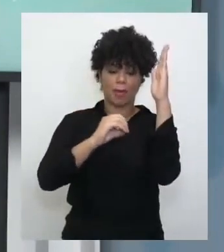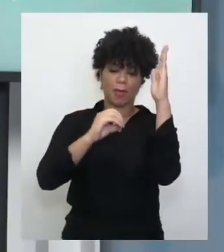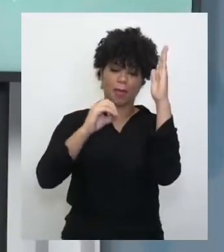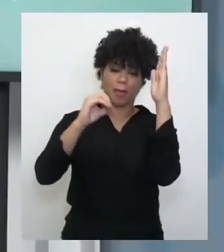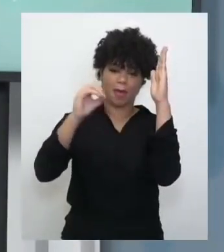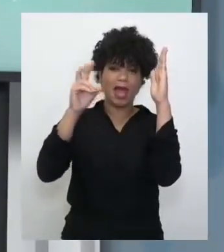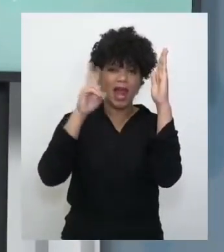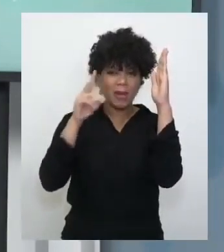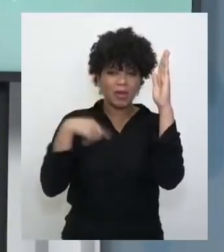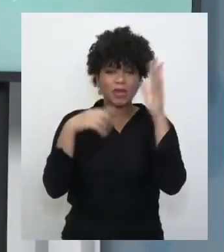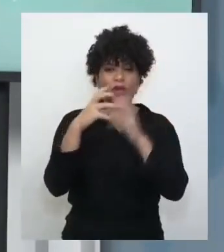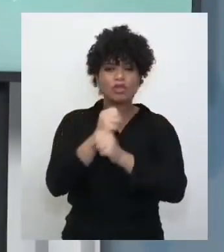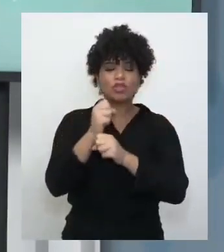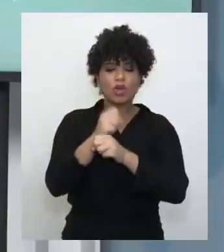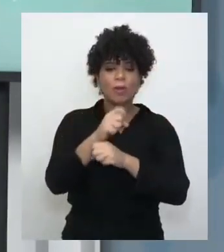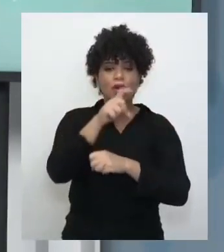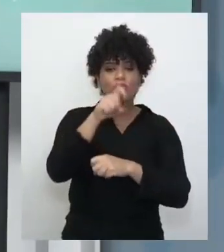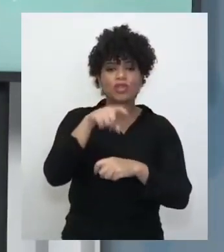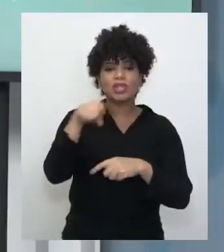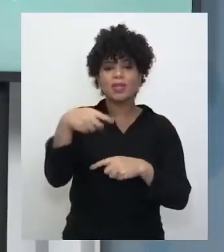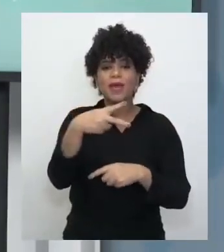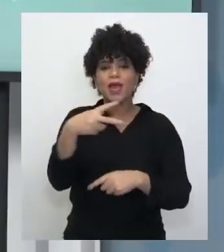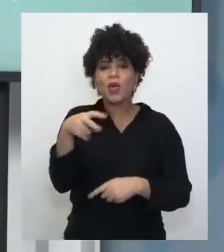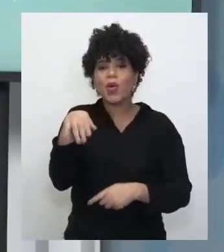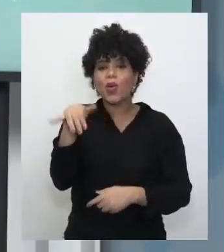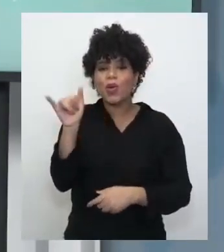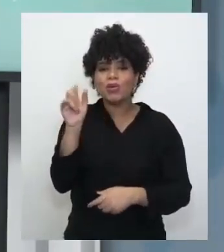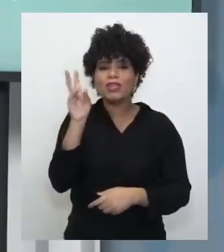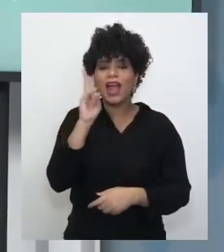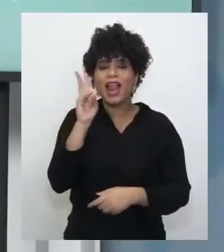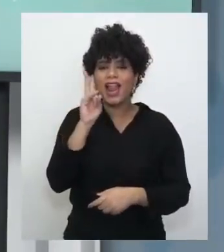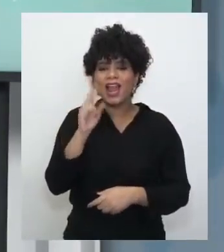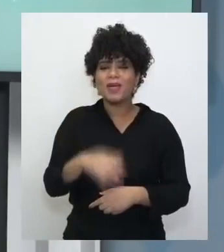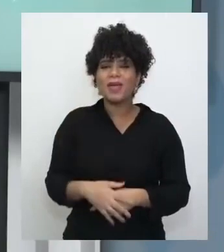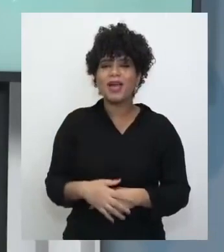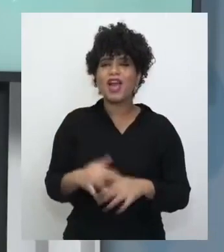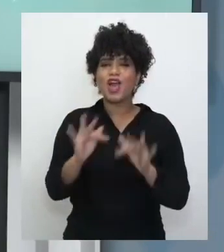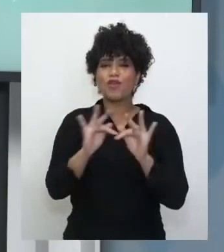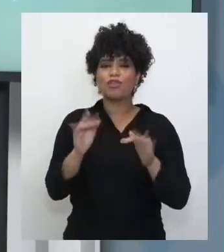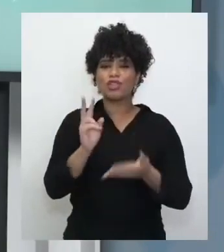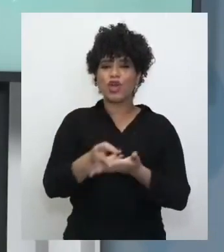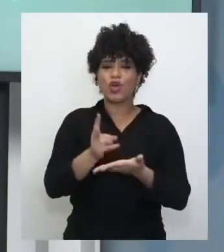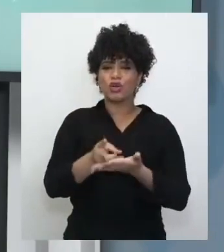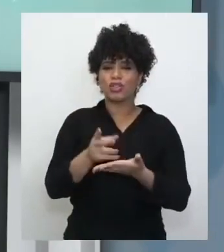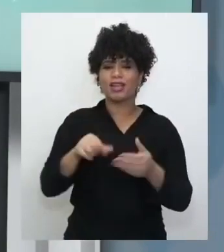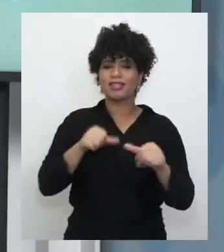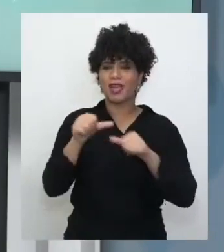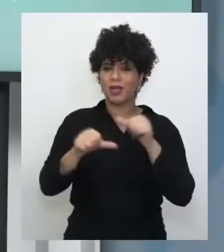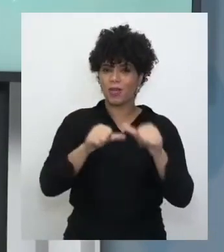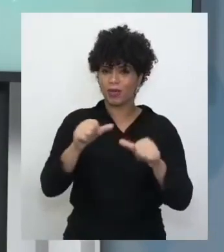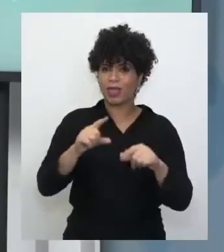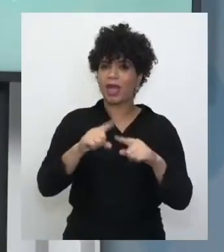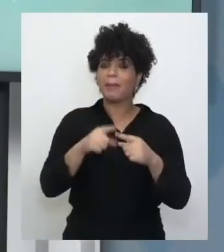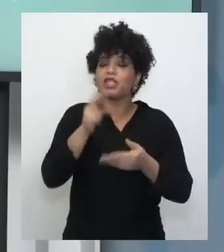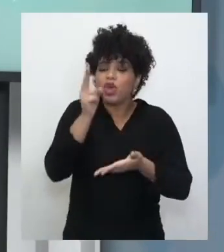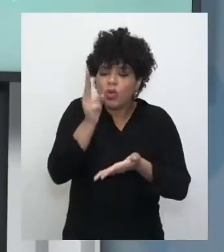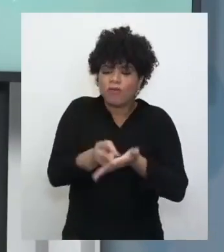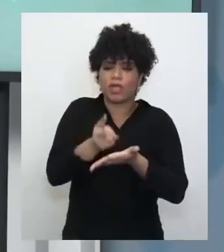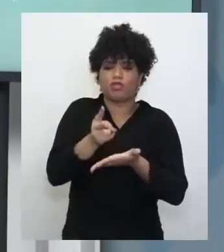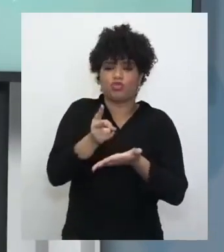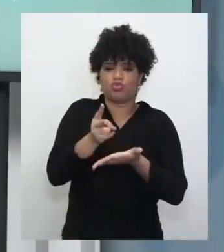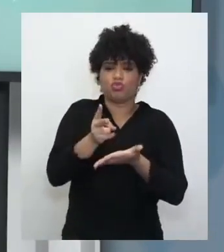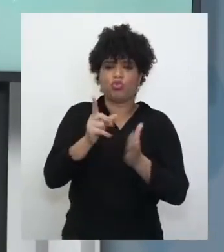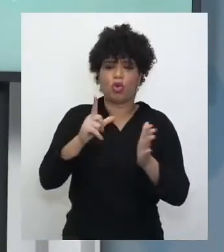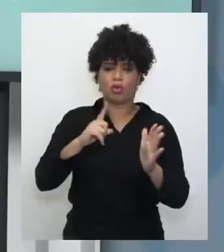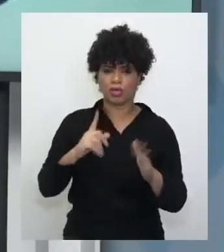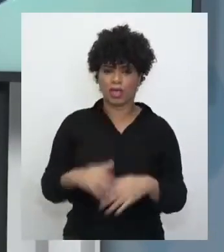continha com x para chegar no y? O primeiro caso, que é a função constante, a gente tem o x mudando, mas o y é sempre fixo. Por isso que está lá,